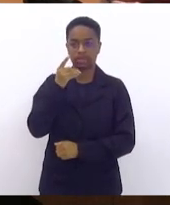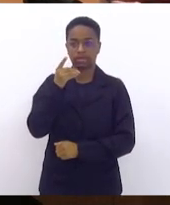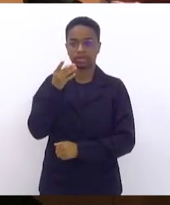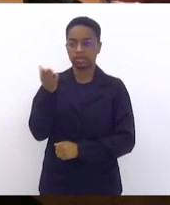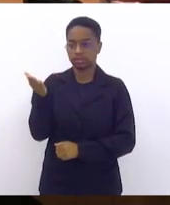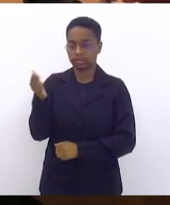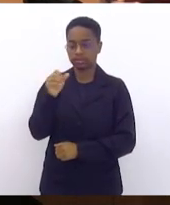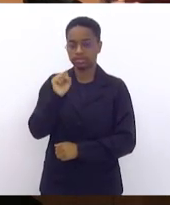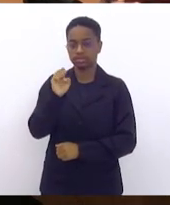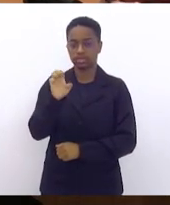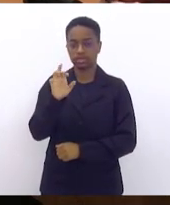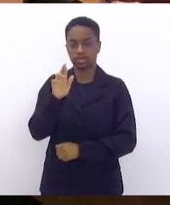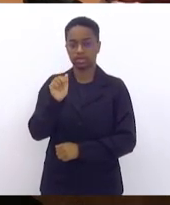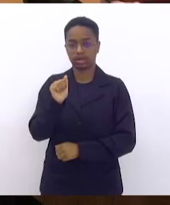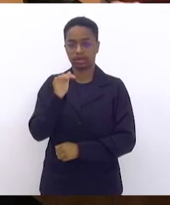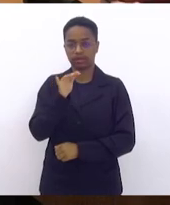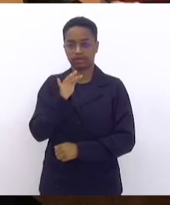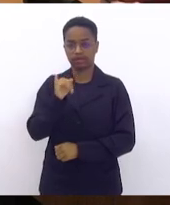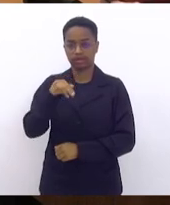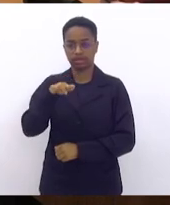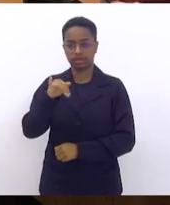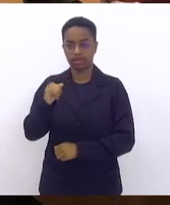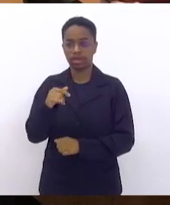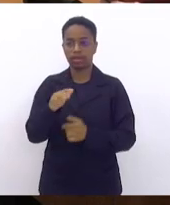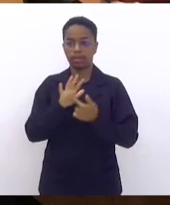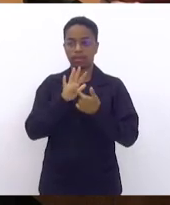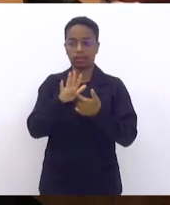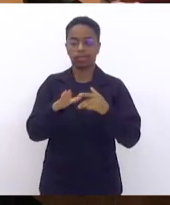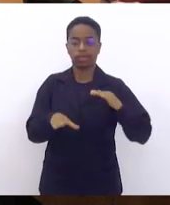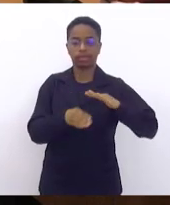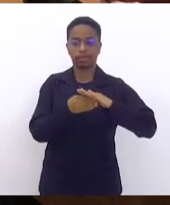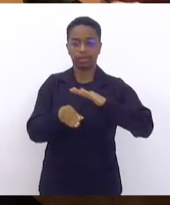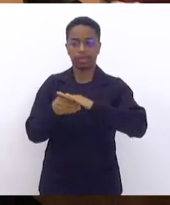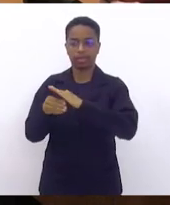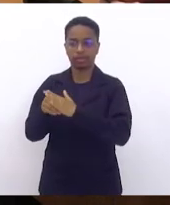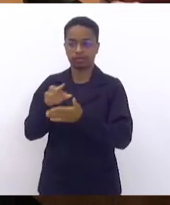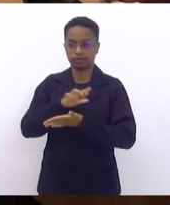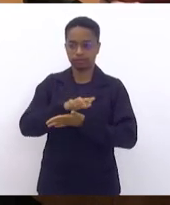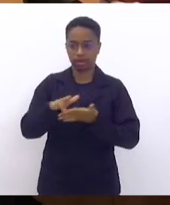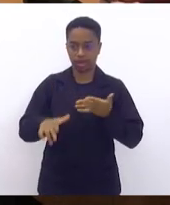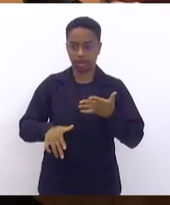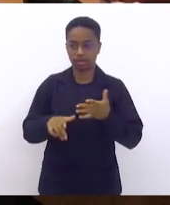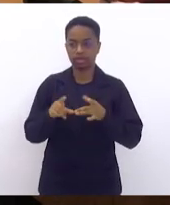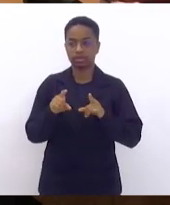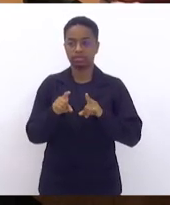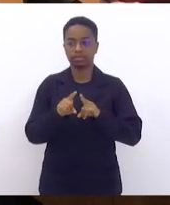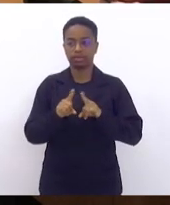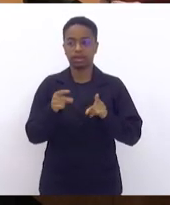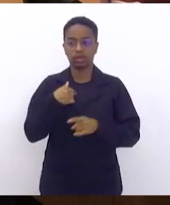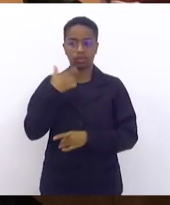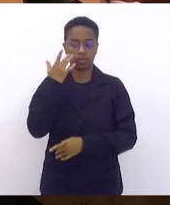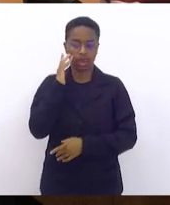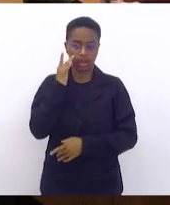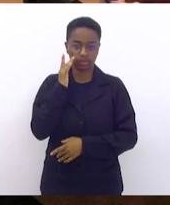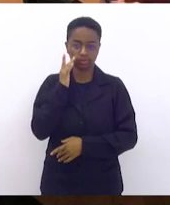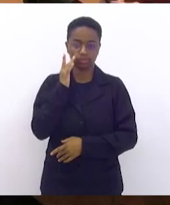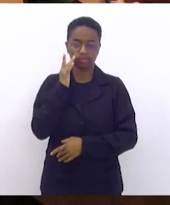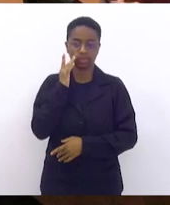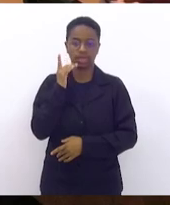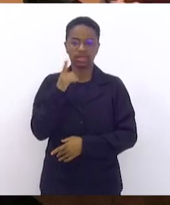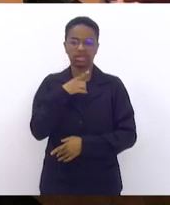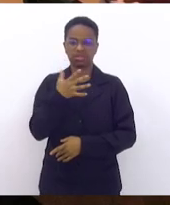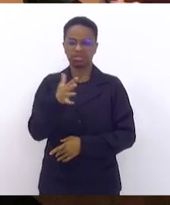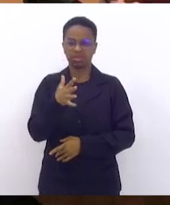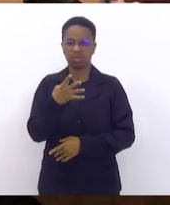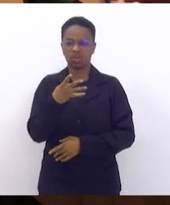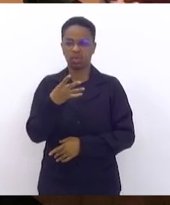deputado Serafini apresentou várias e várias emendas que foram incorporadas. Eu acho, deputado Luiz Paulo, Vossa Excelência, o projeto recebeu 40